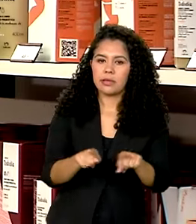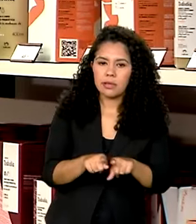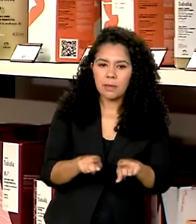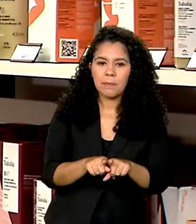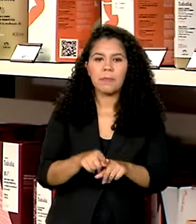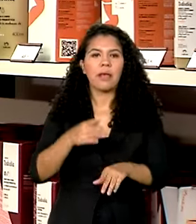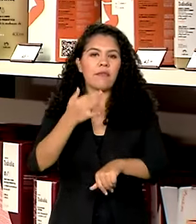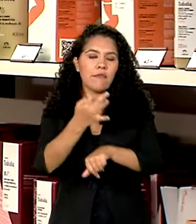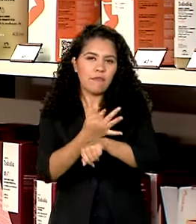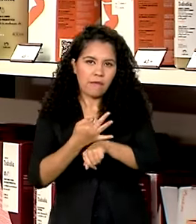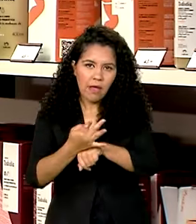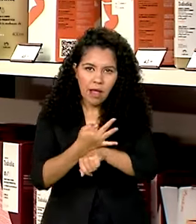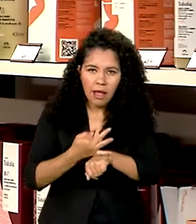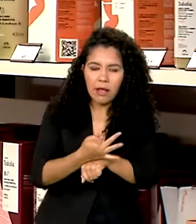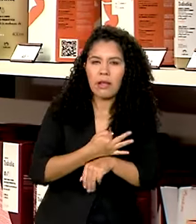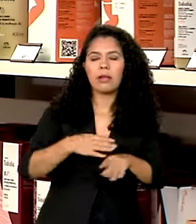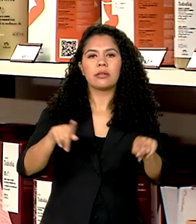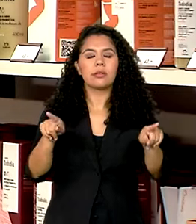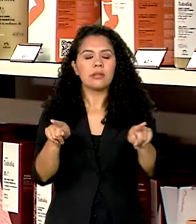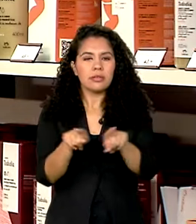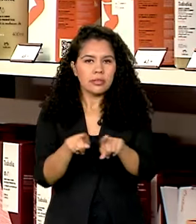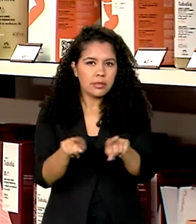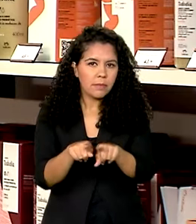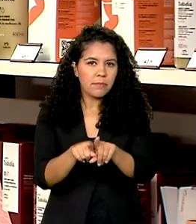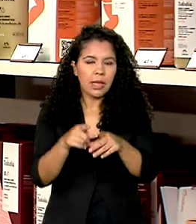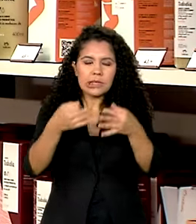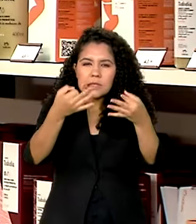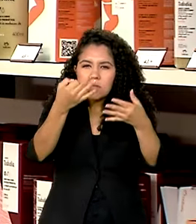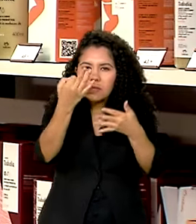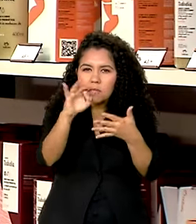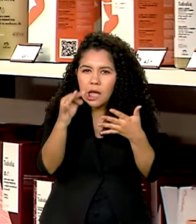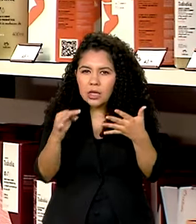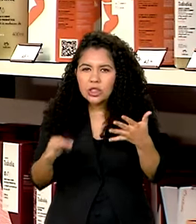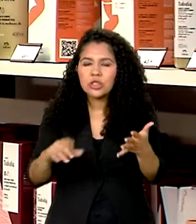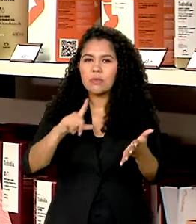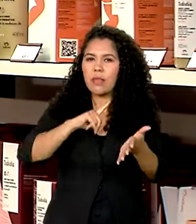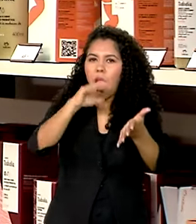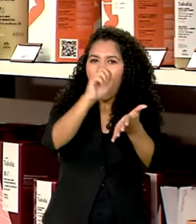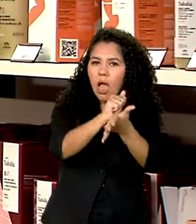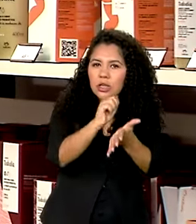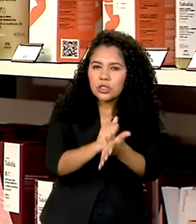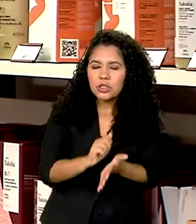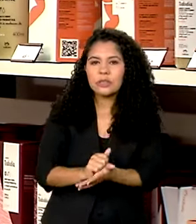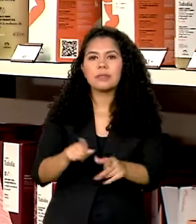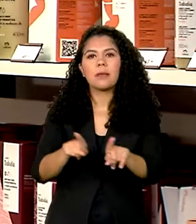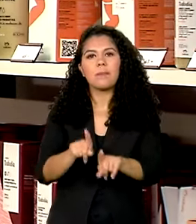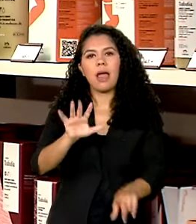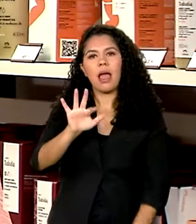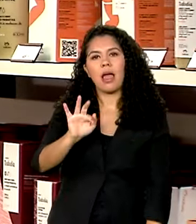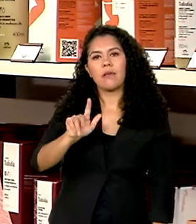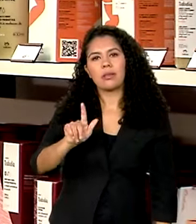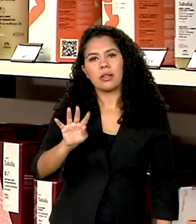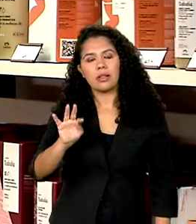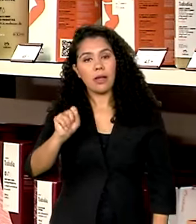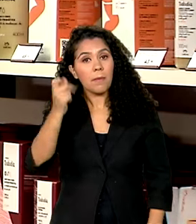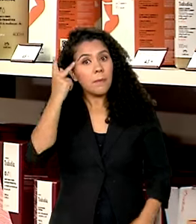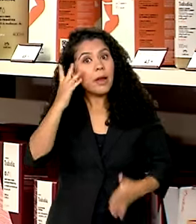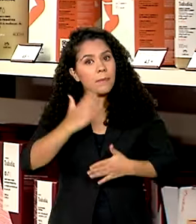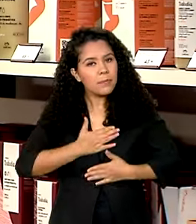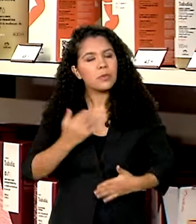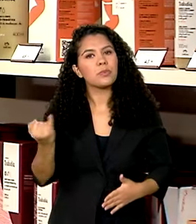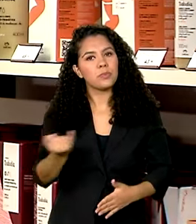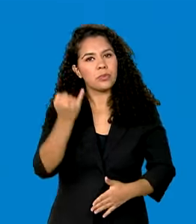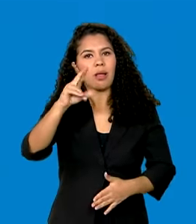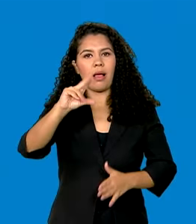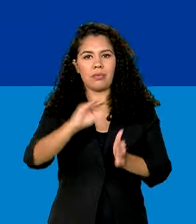as minhas férias, ter tudo certinho, tudo registrado, meu FGTS. Então, para mim é muito importante estar com a